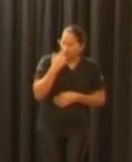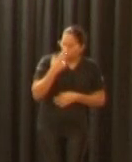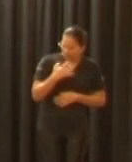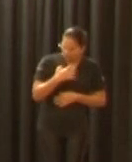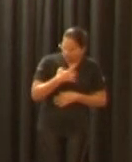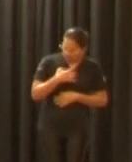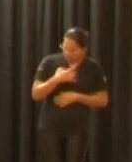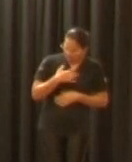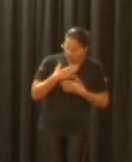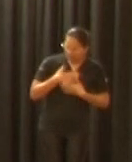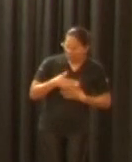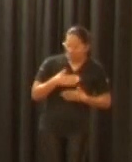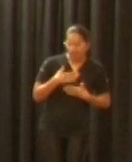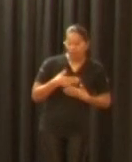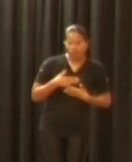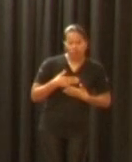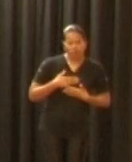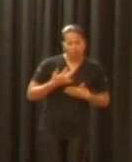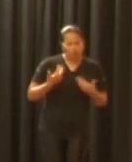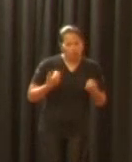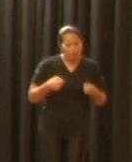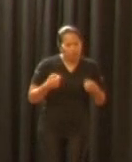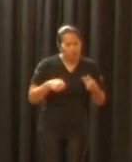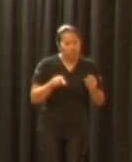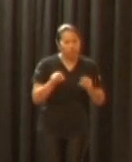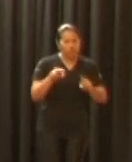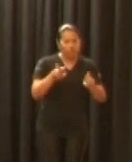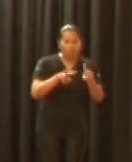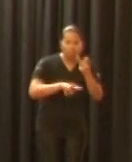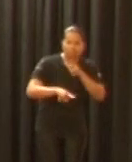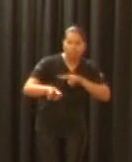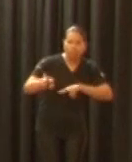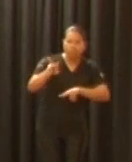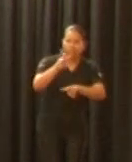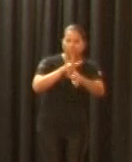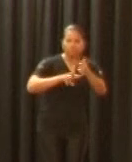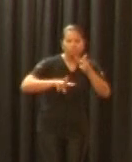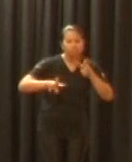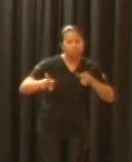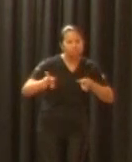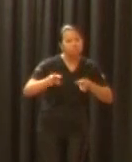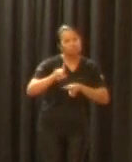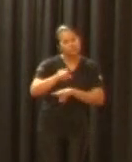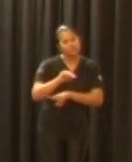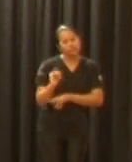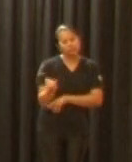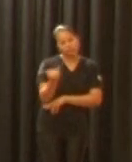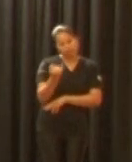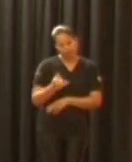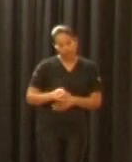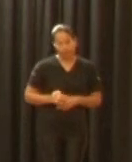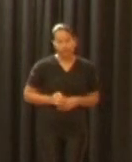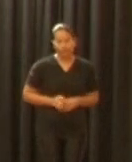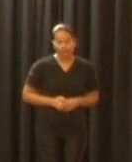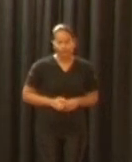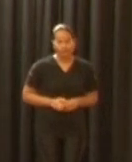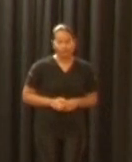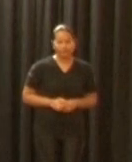lugar de conforto, que sejam transgressoras, que sejam... Enfim, né? Então,